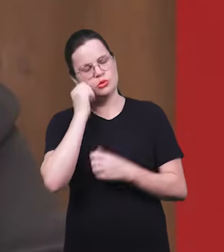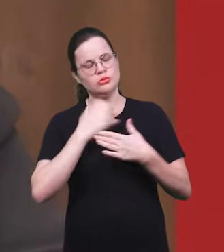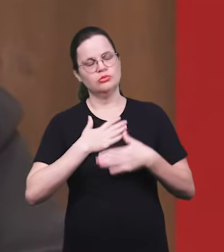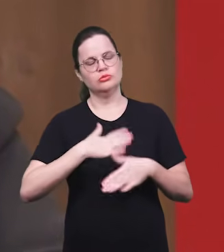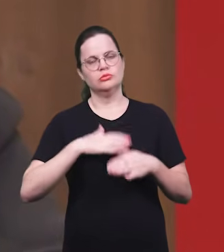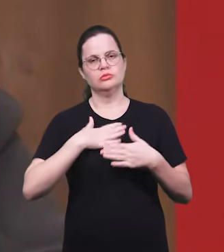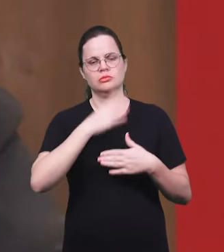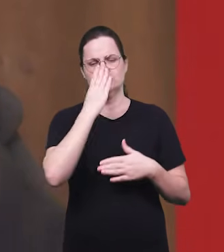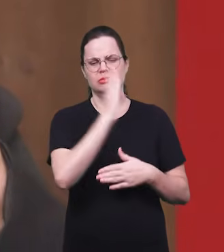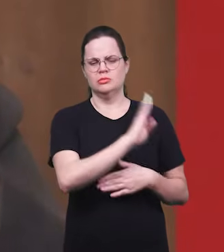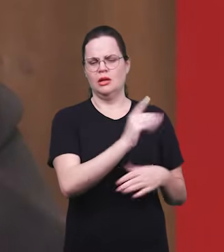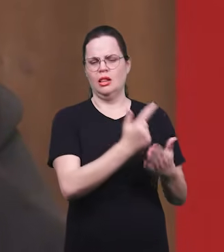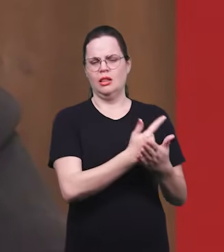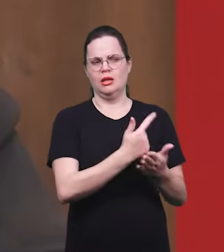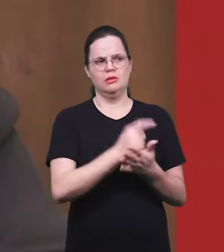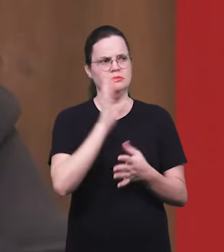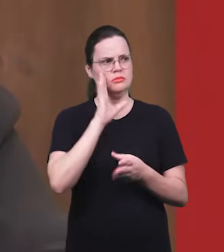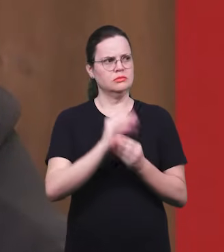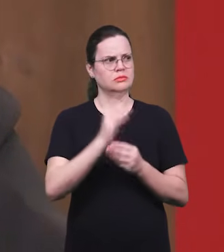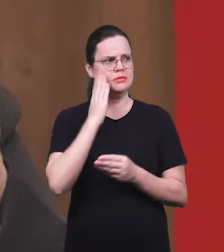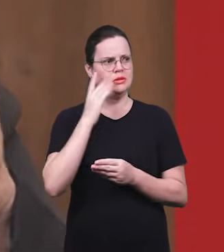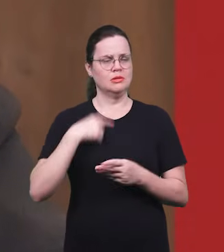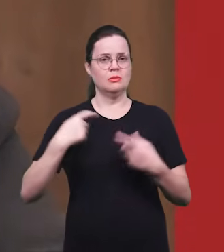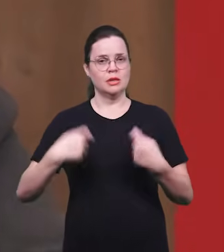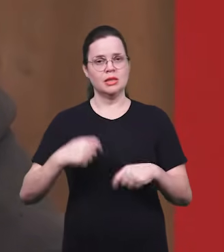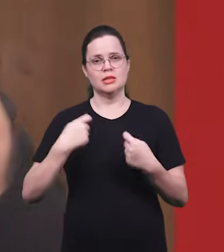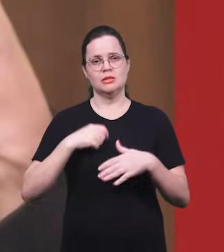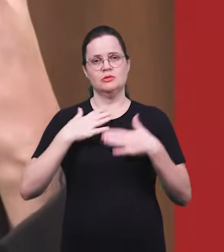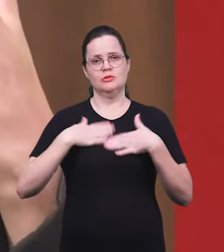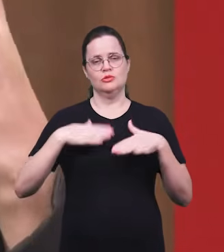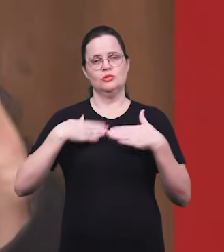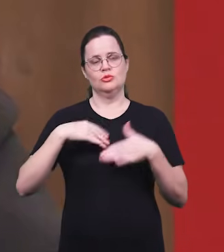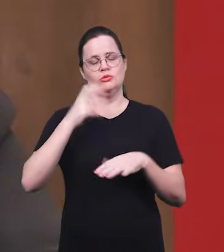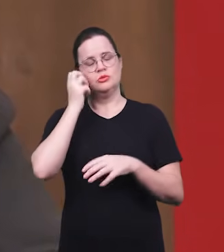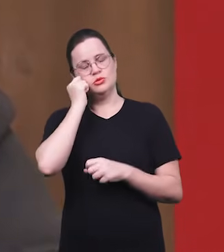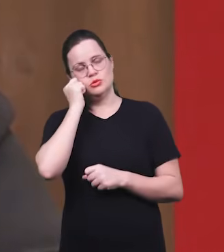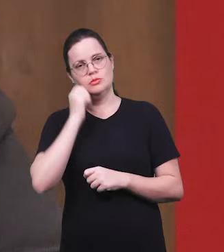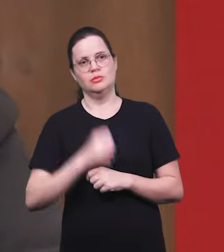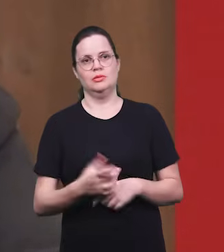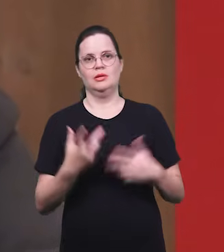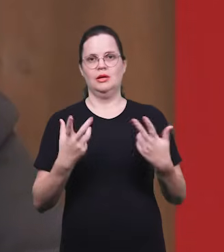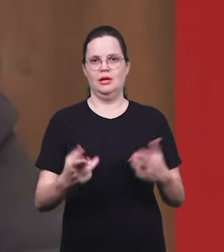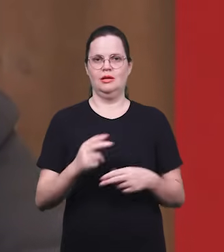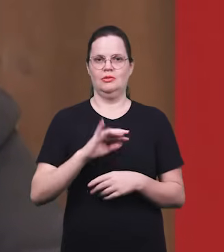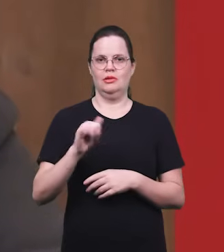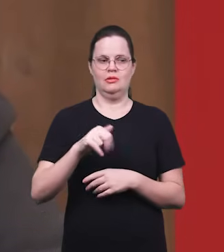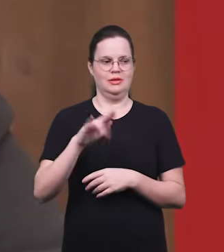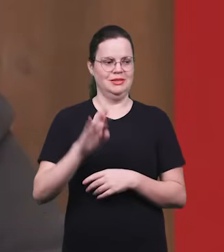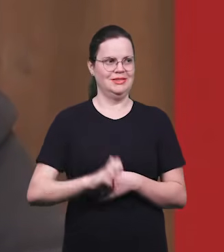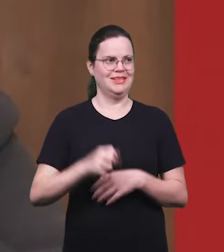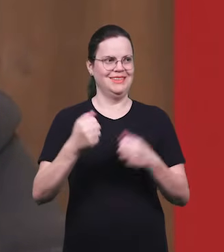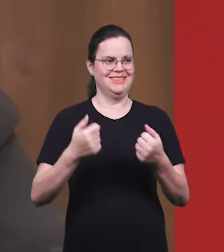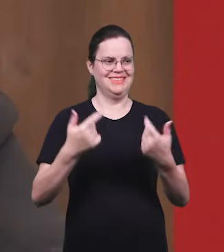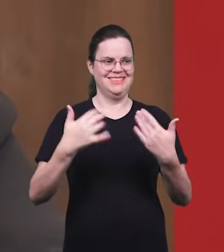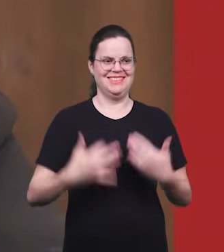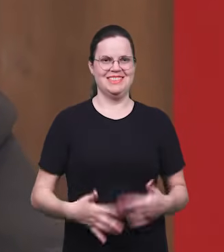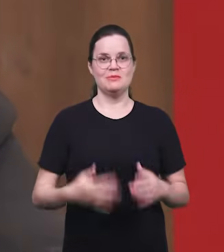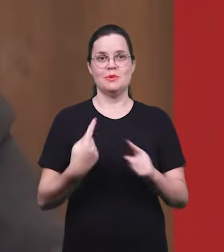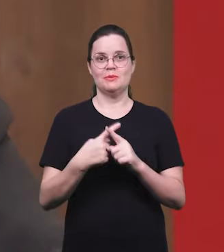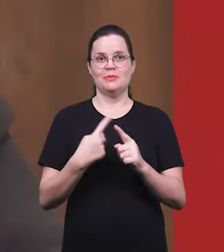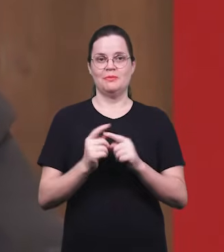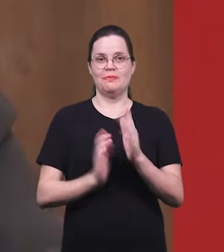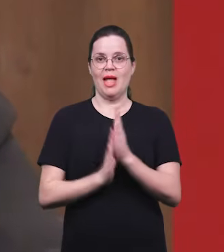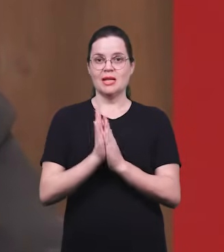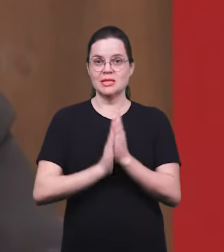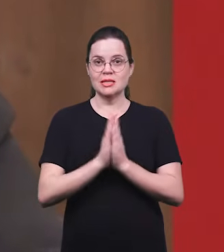desprender dos livros, entender que você precisa daquele sono. E como a Jaque disse agora, se por um acaso